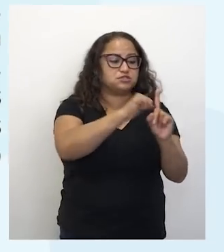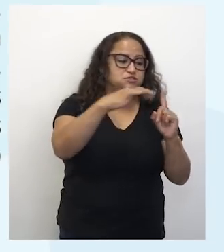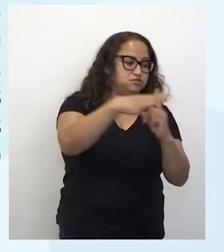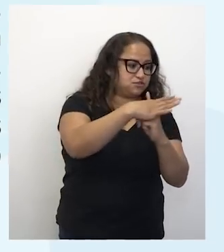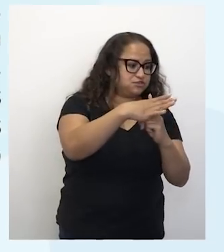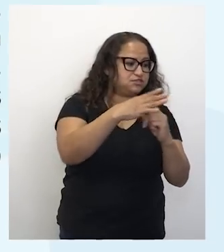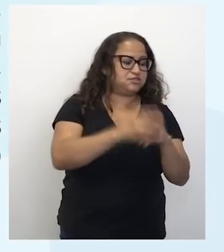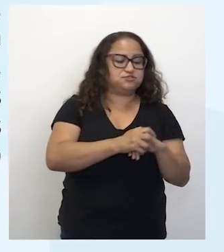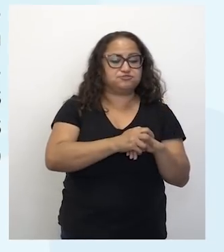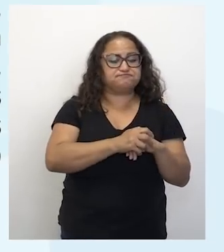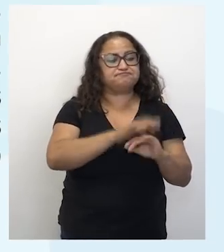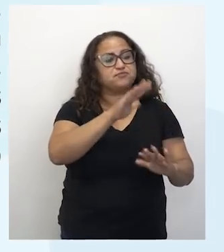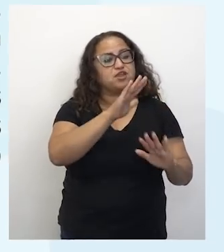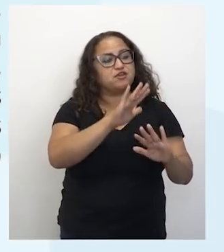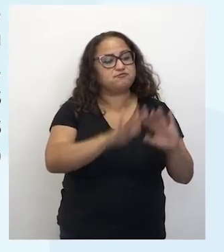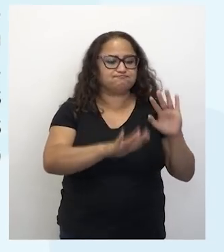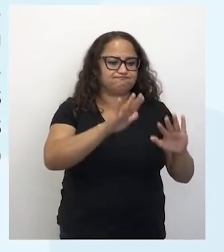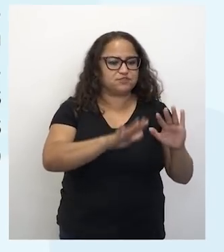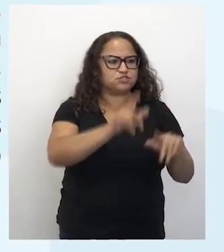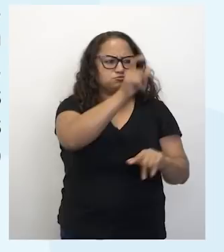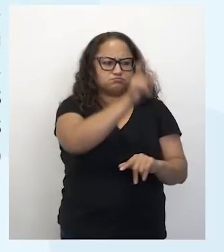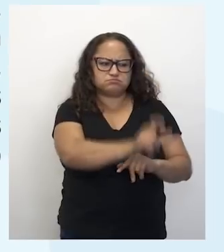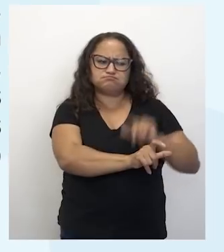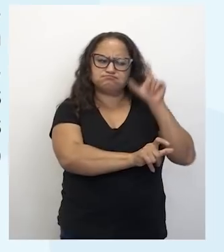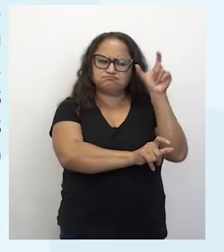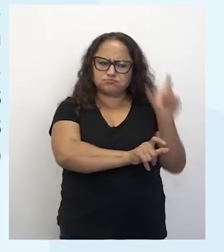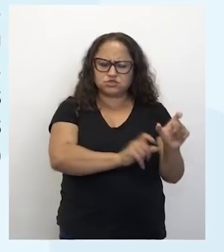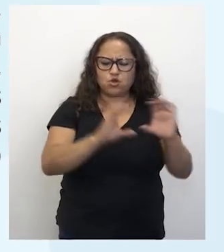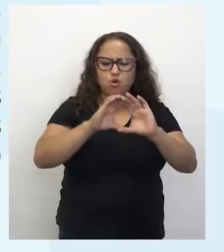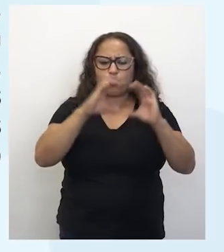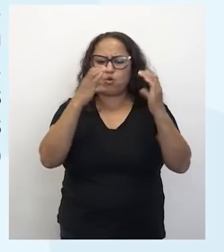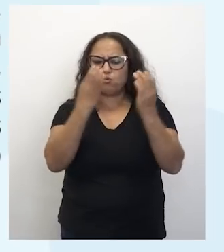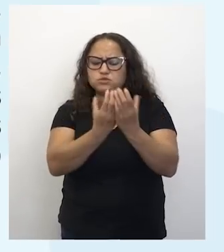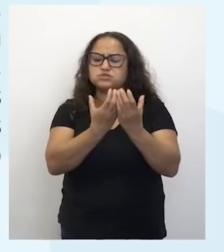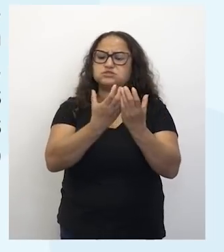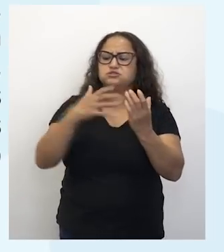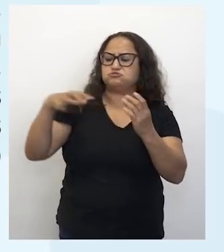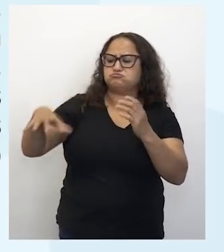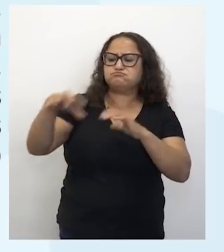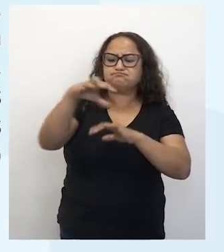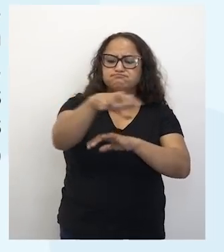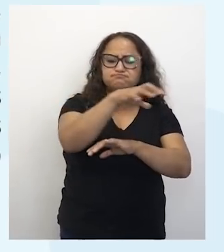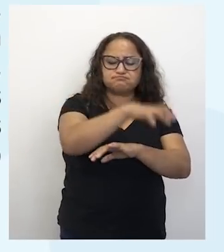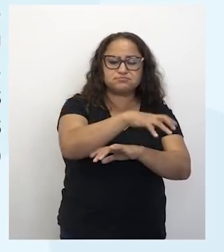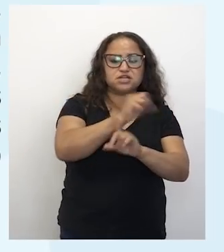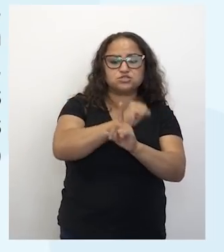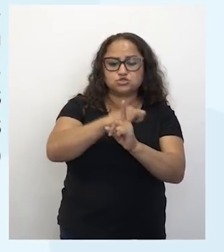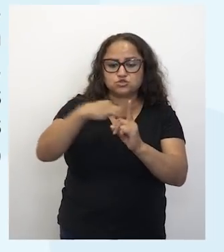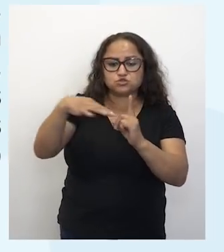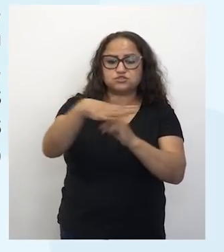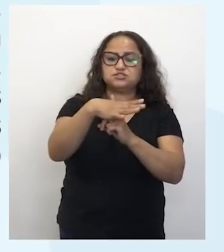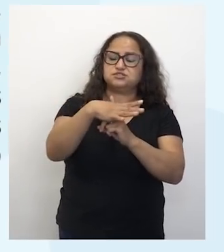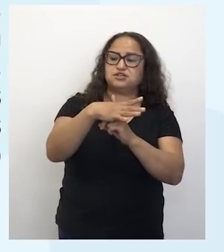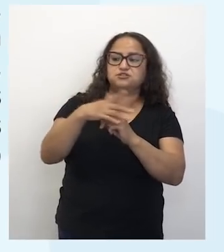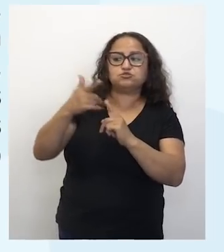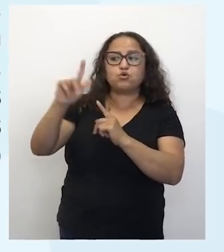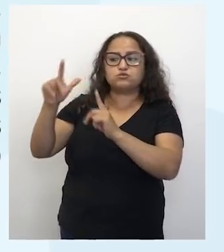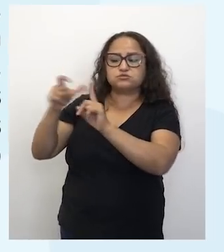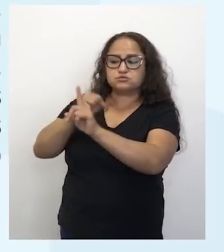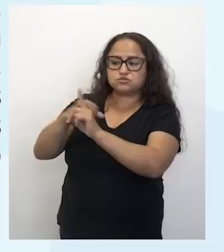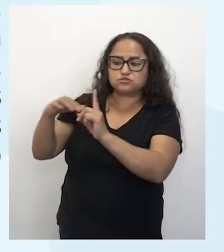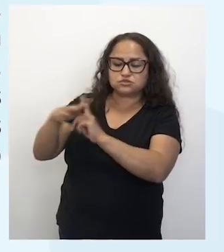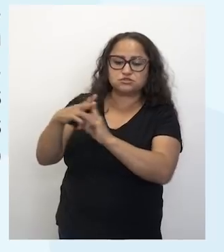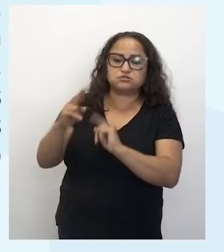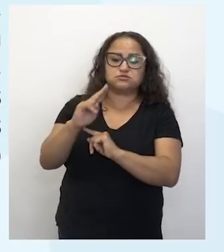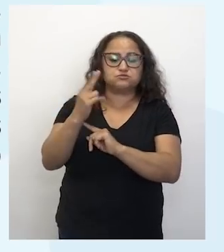sociedades, variando de pessoa a pessoa, de comunidade para comunidade, de sociedade para sociedade. Ou